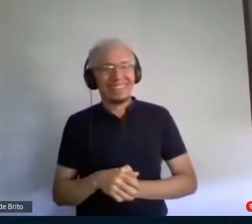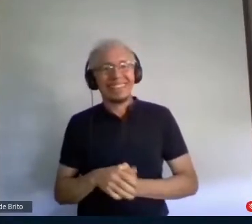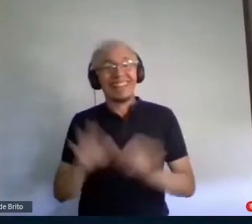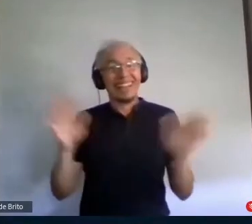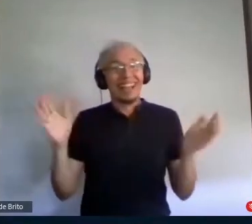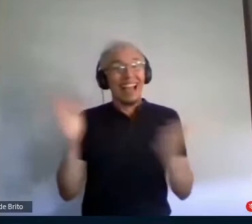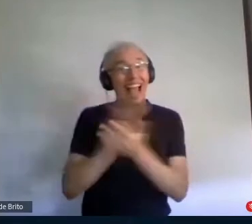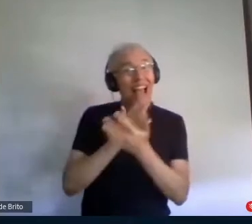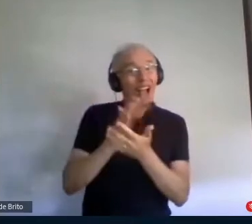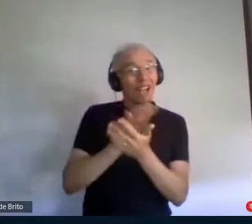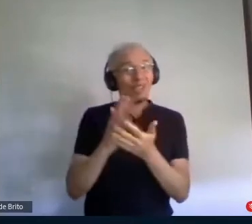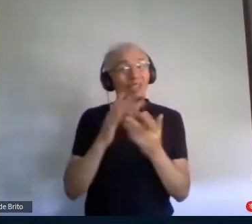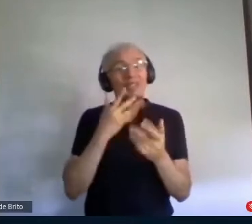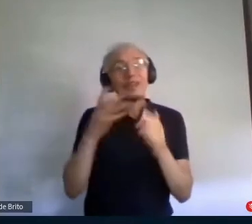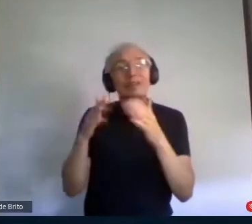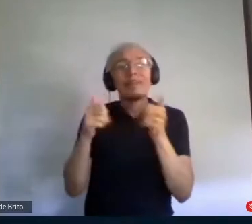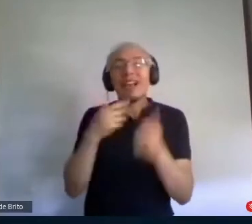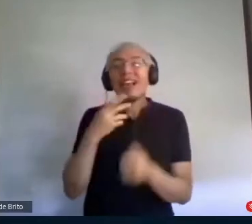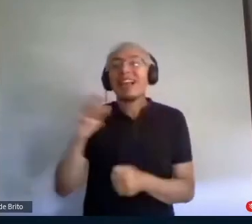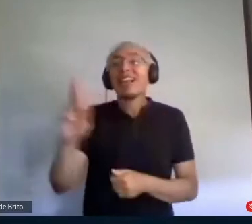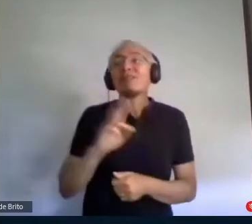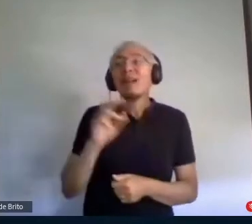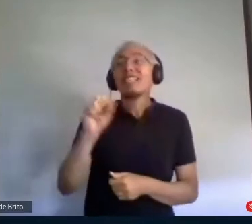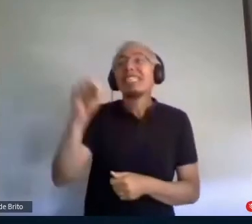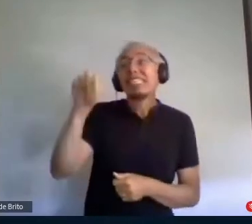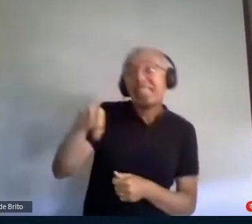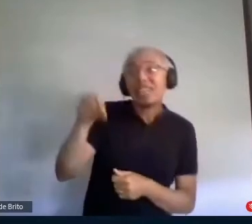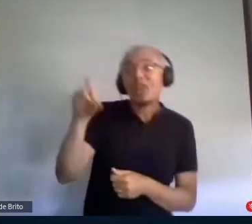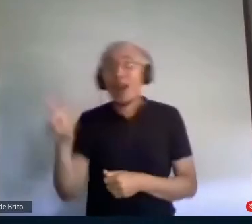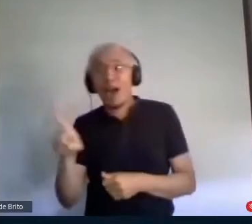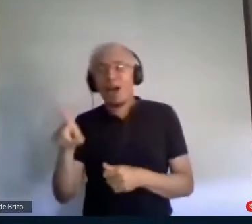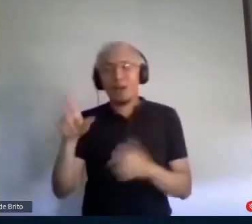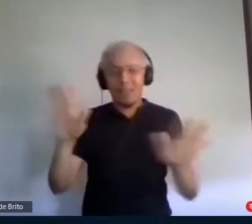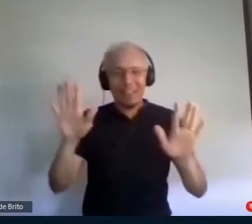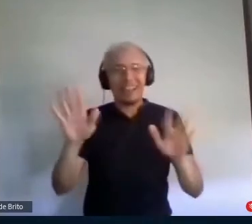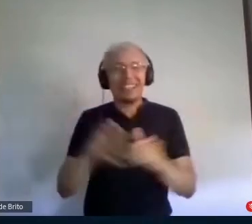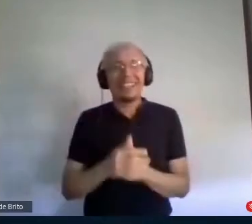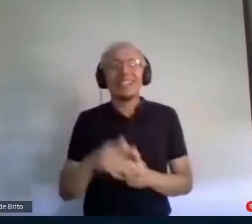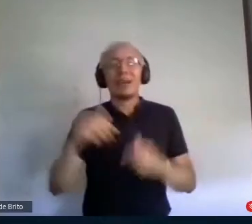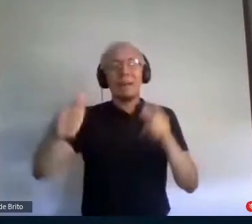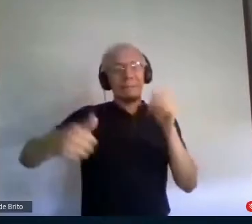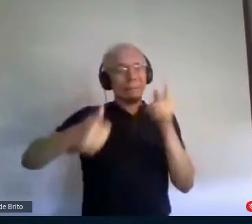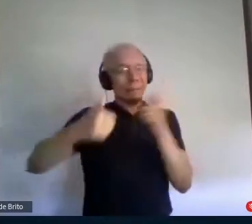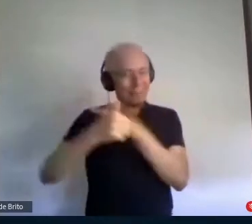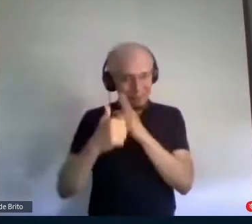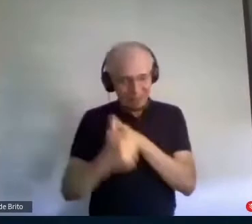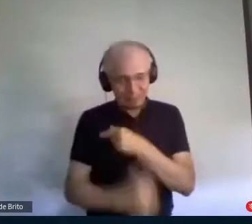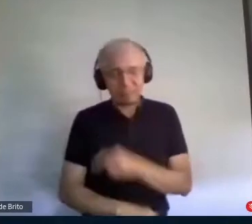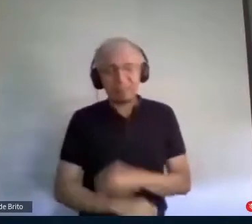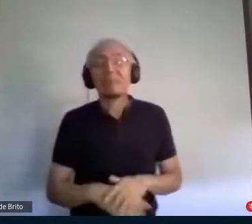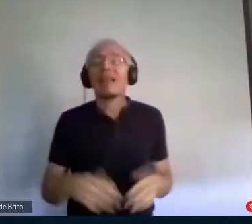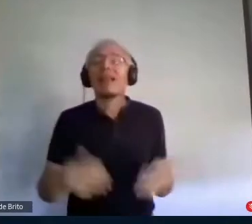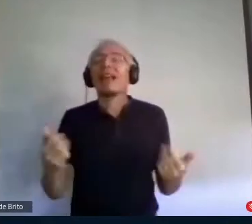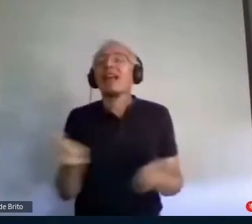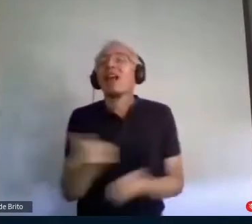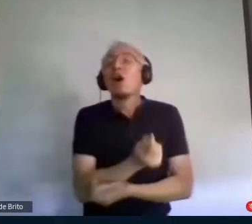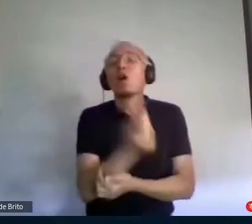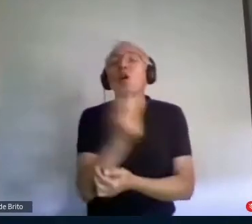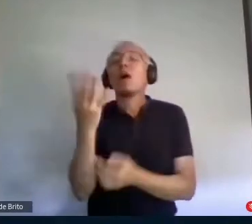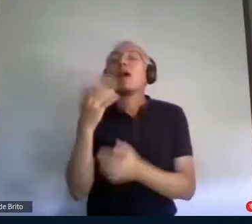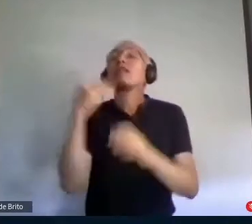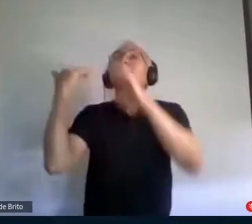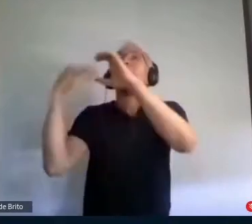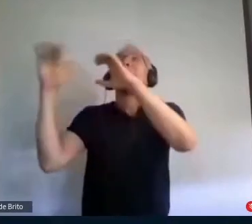alguns eu vou pedir assim, me responde sim ou não, tá? Então vamos lá. Primeira, quantos e-mails